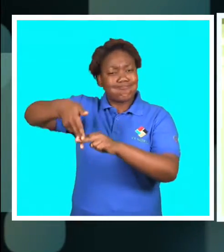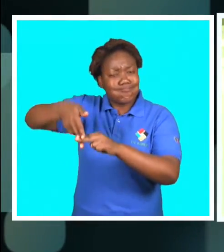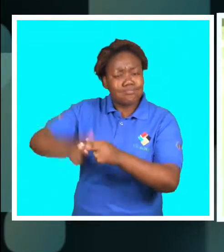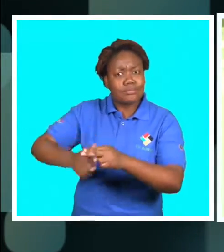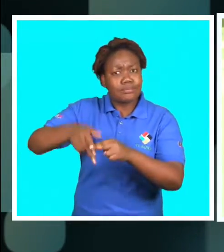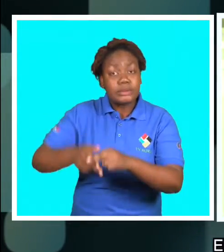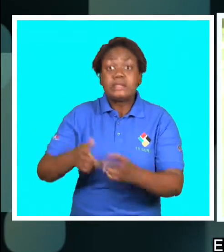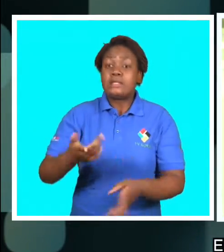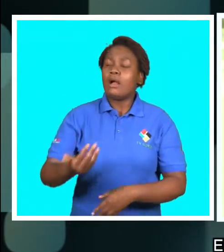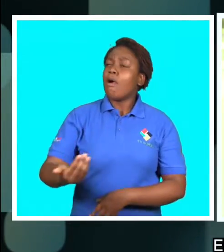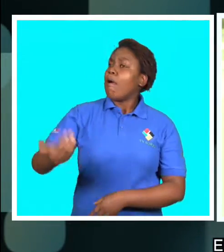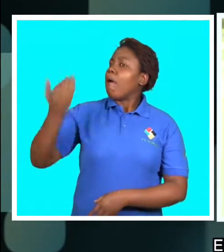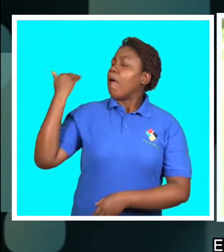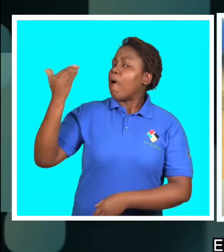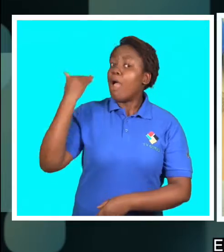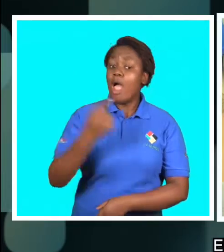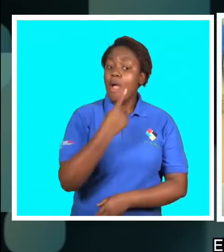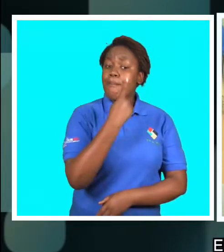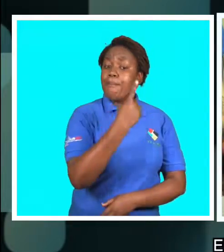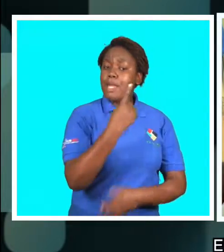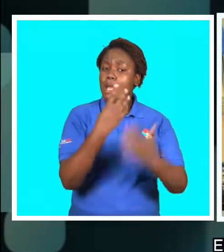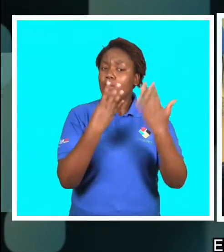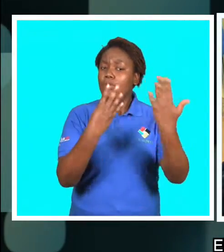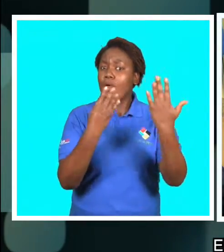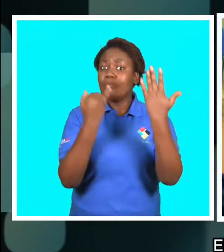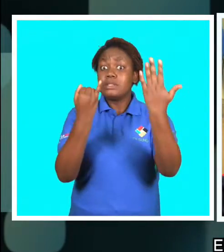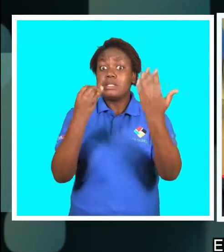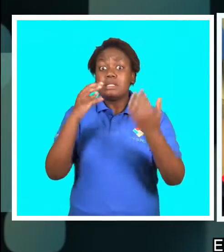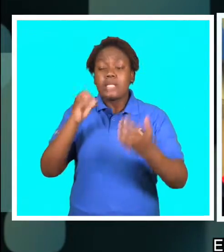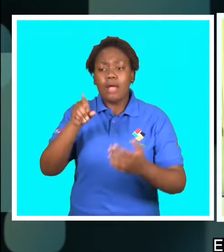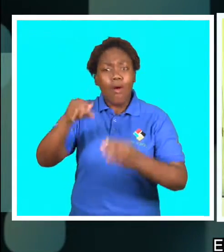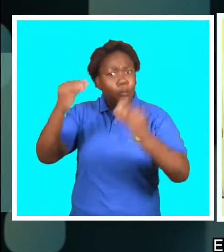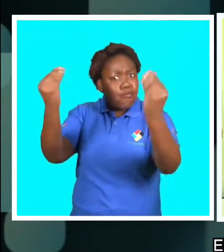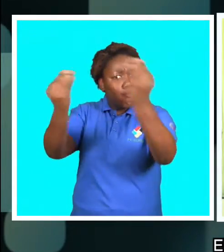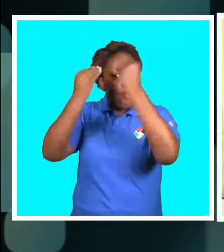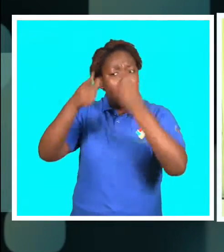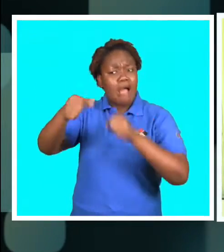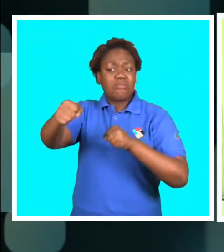Ele vive dessa arte há mais de 45 anos.